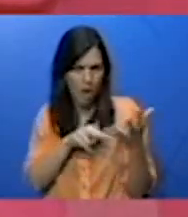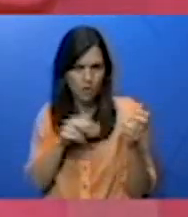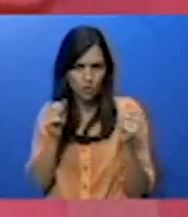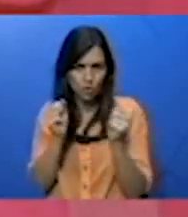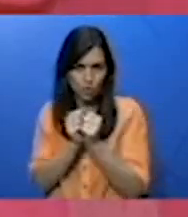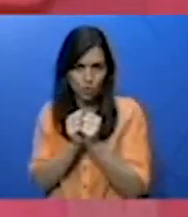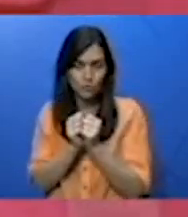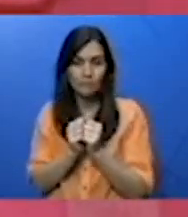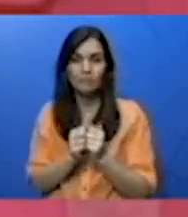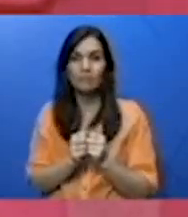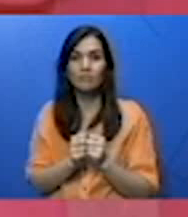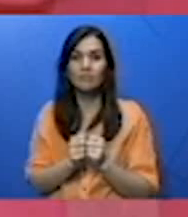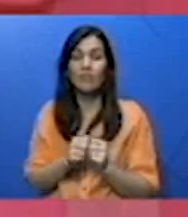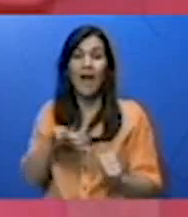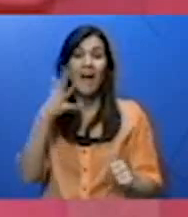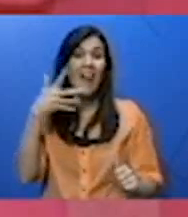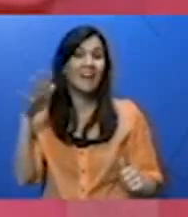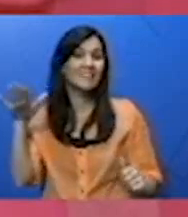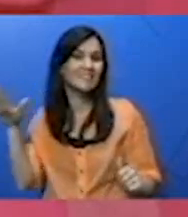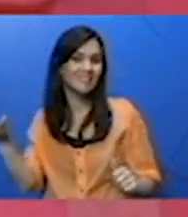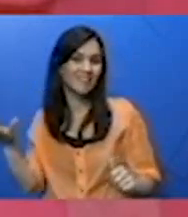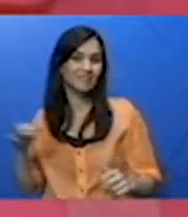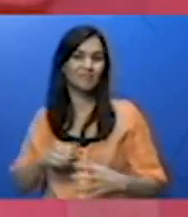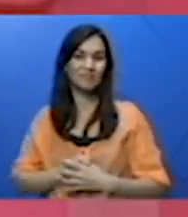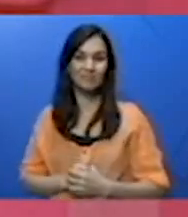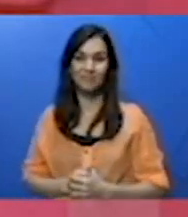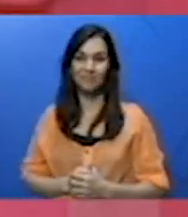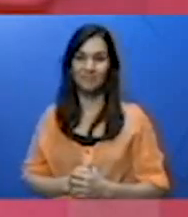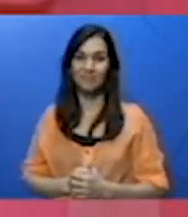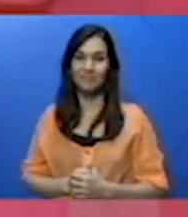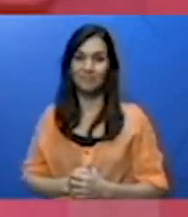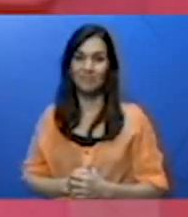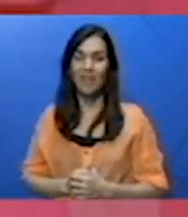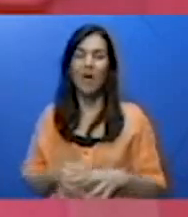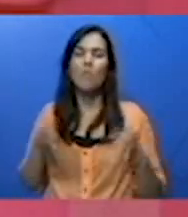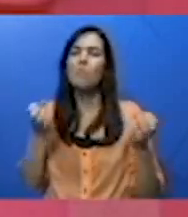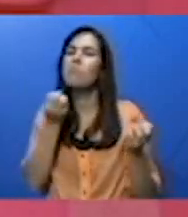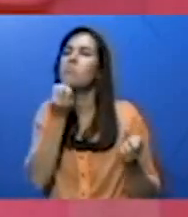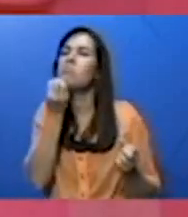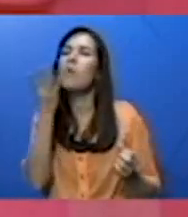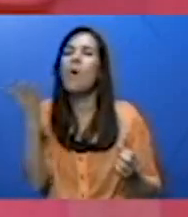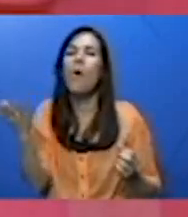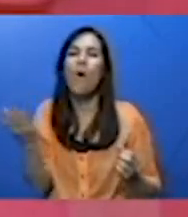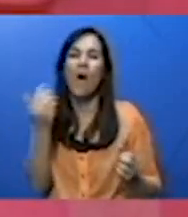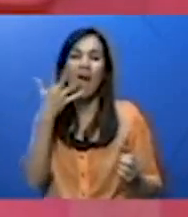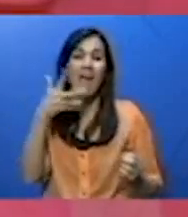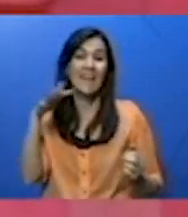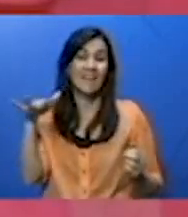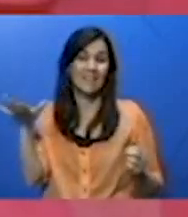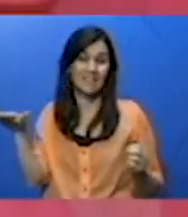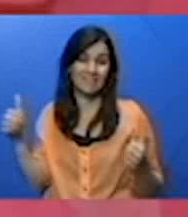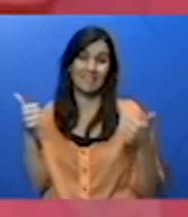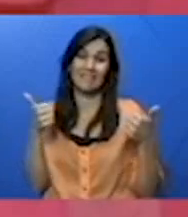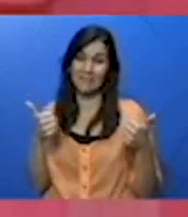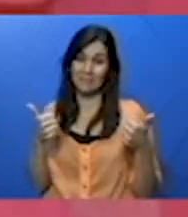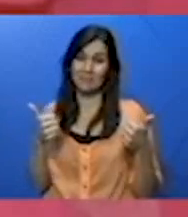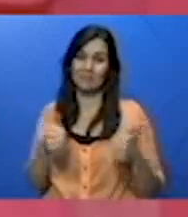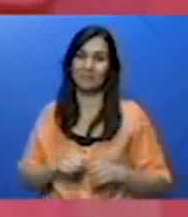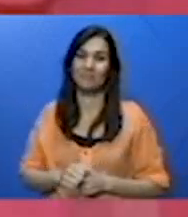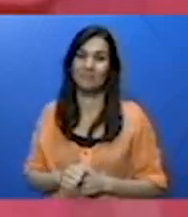um, lá, dois, três. Criança! É muito bom ser